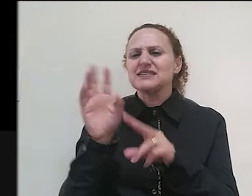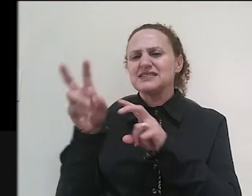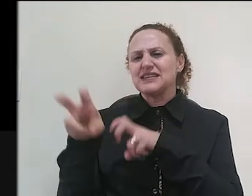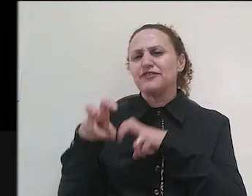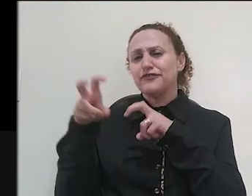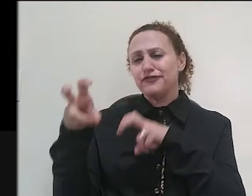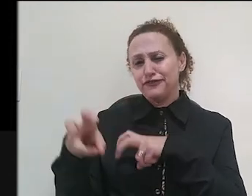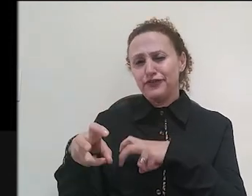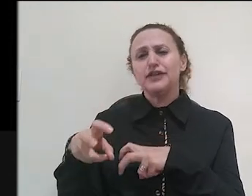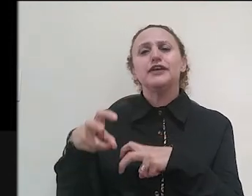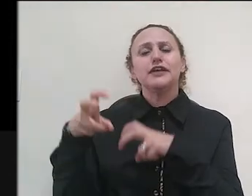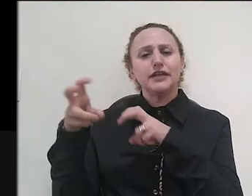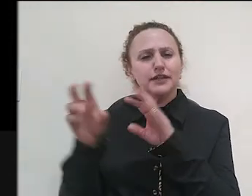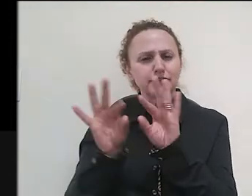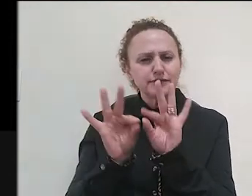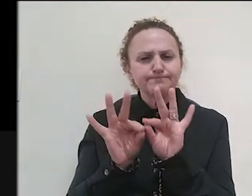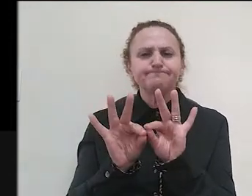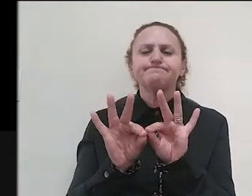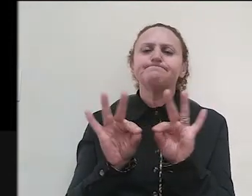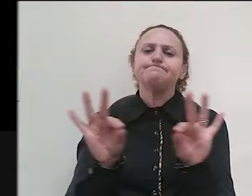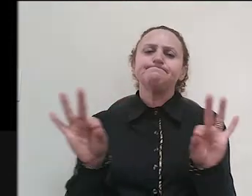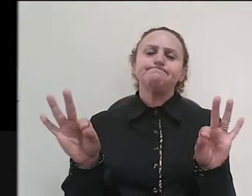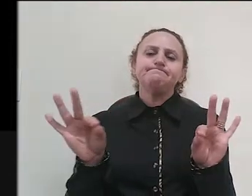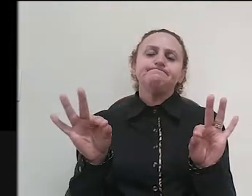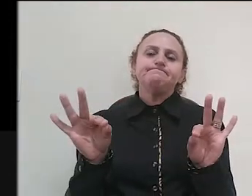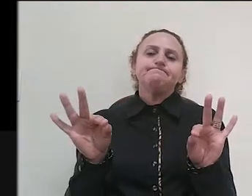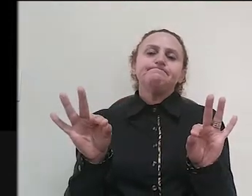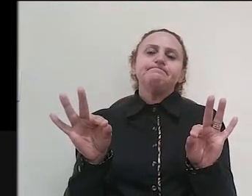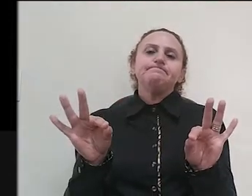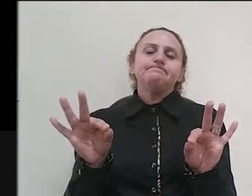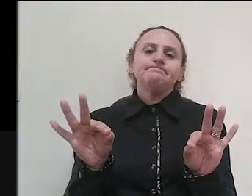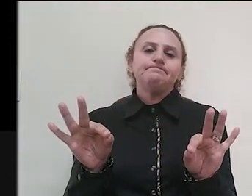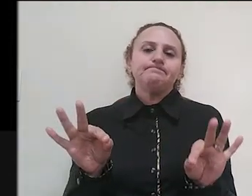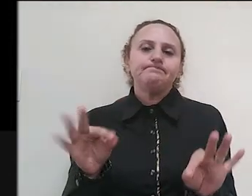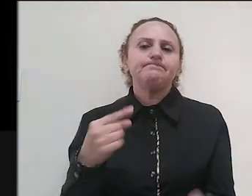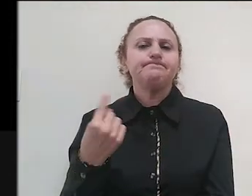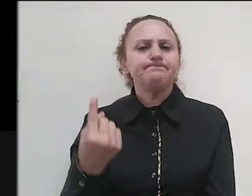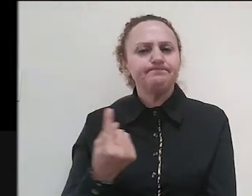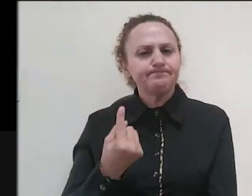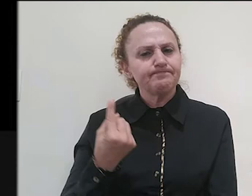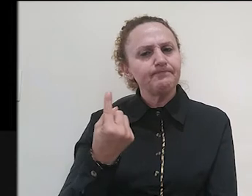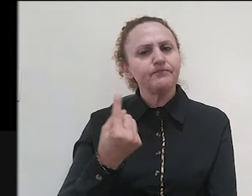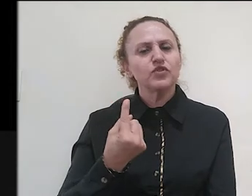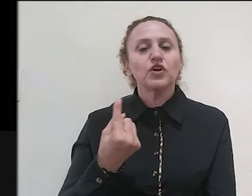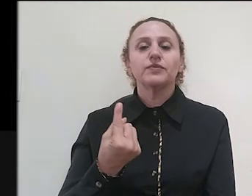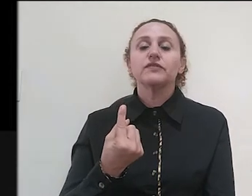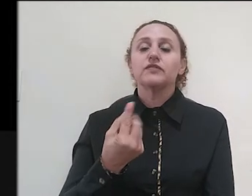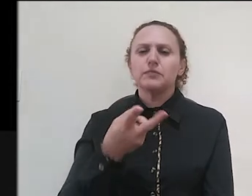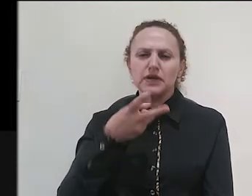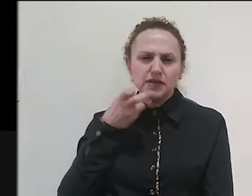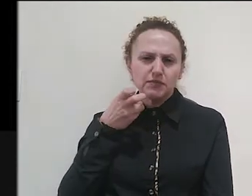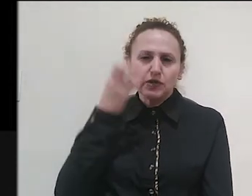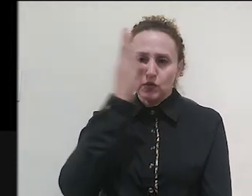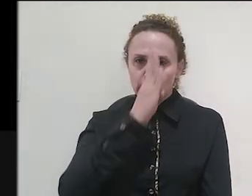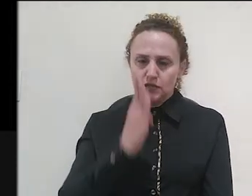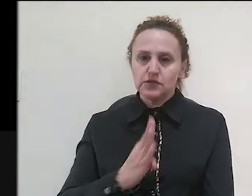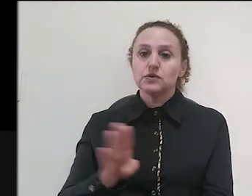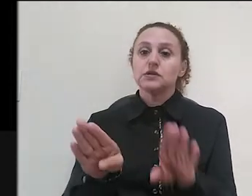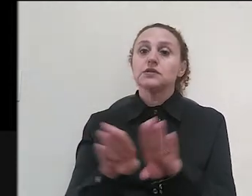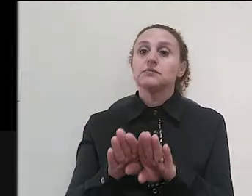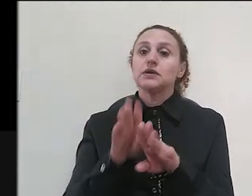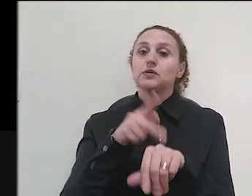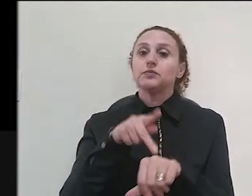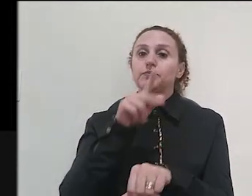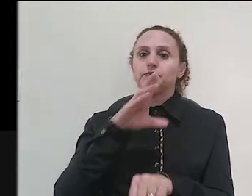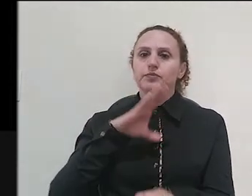vida bucólica. A gente vai ver bastante isso na lírica desenvolvida no Brasil e em Portugal.